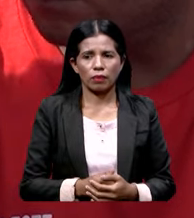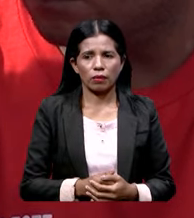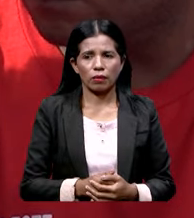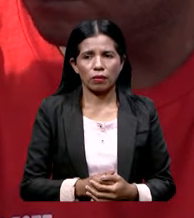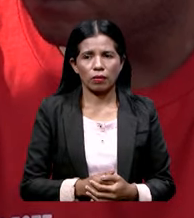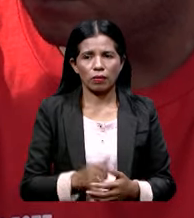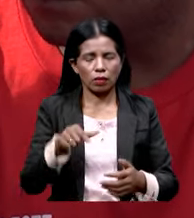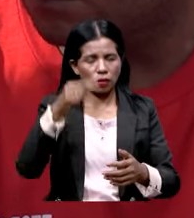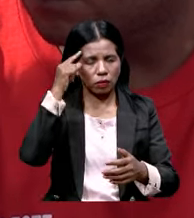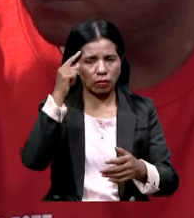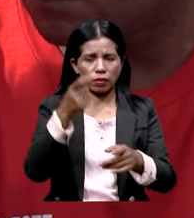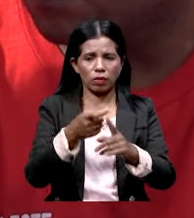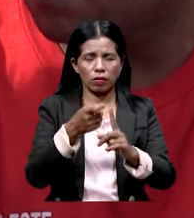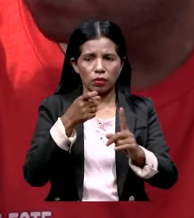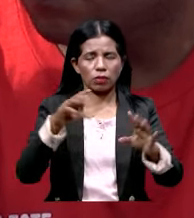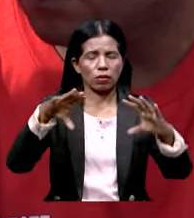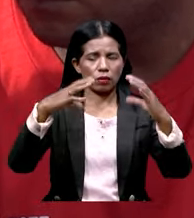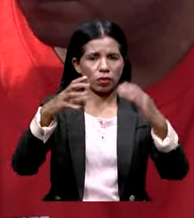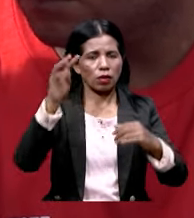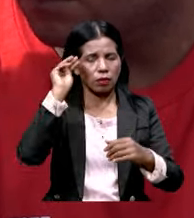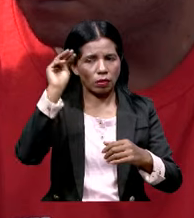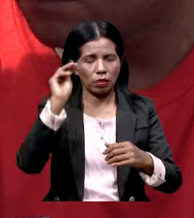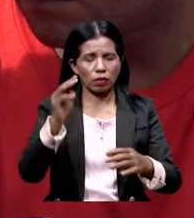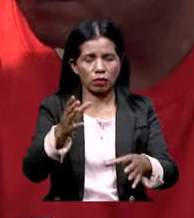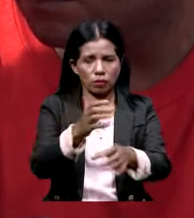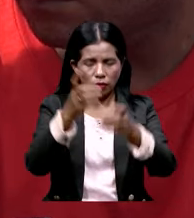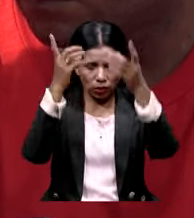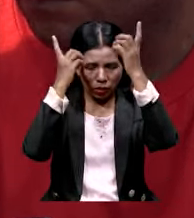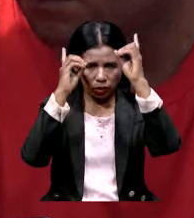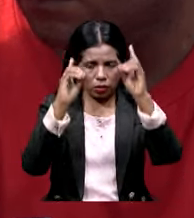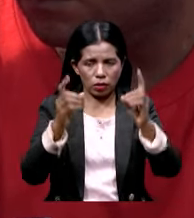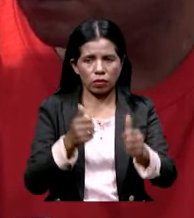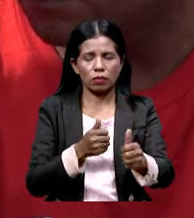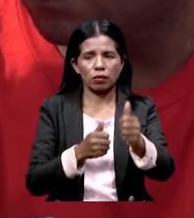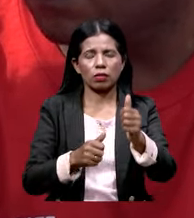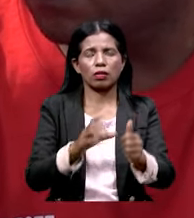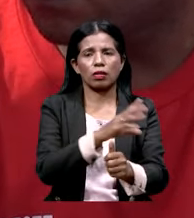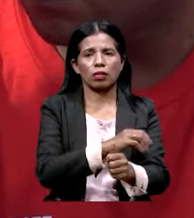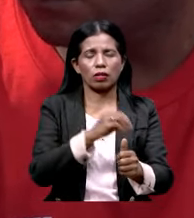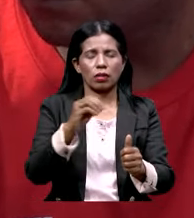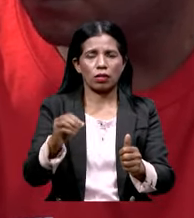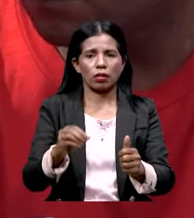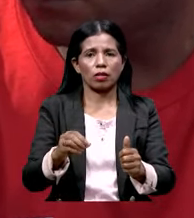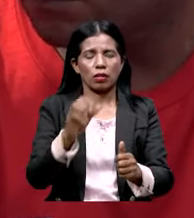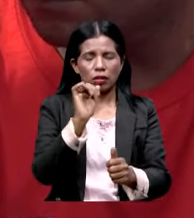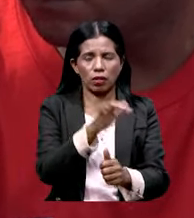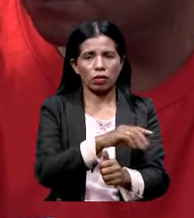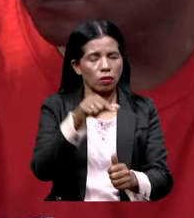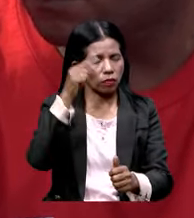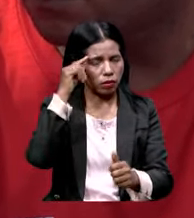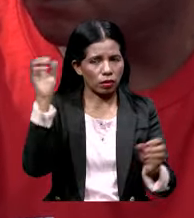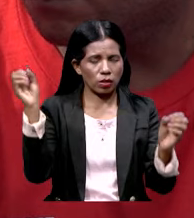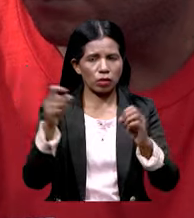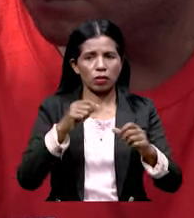Tuilolos, governo Liu Husi, Conselho Ministro forte decisão baseada na concordância tripartidania no governo lá e a razão a